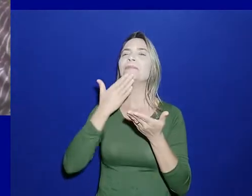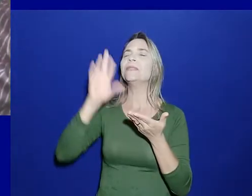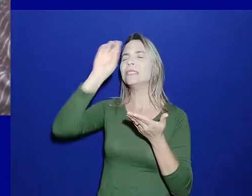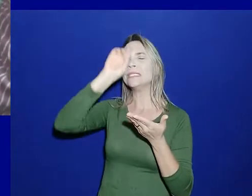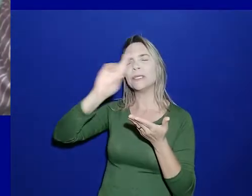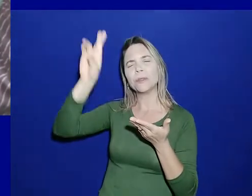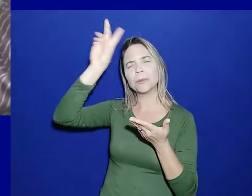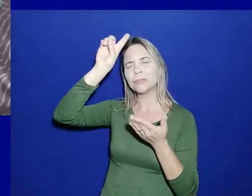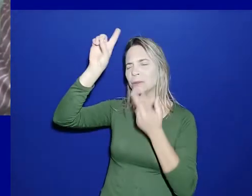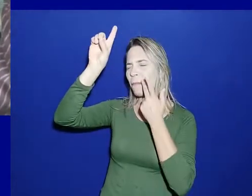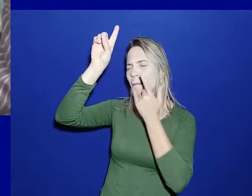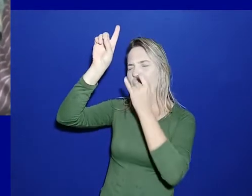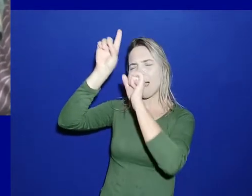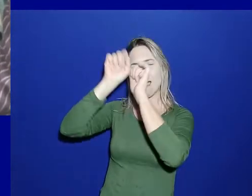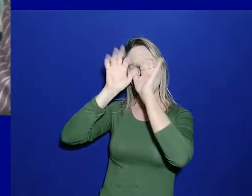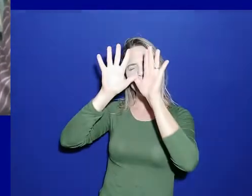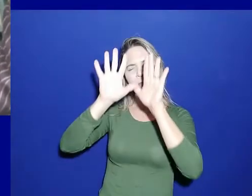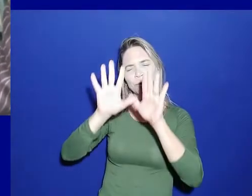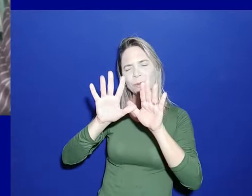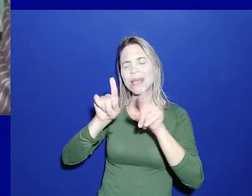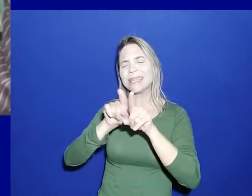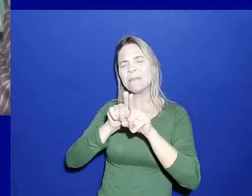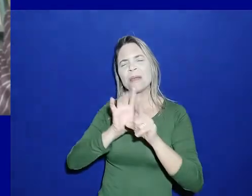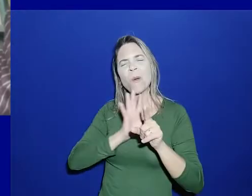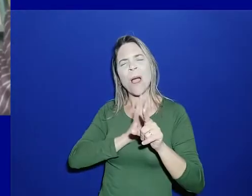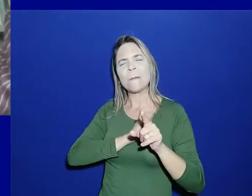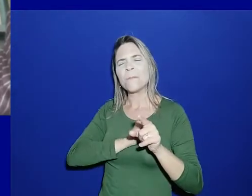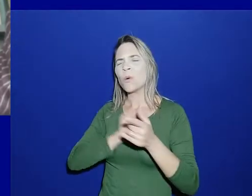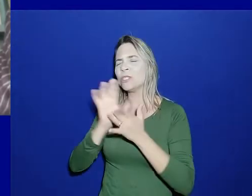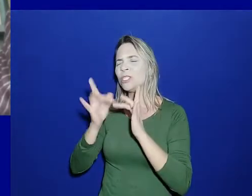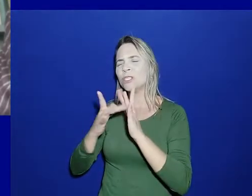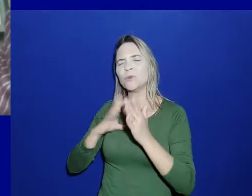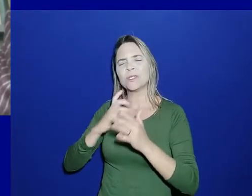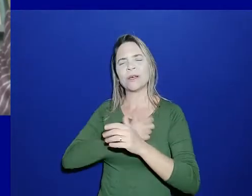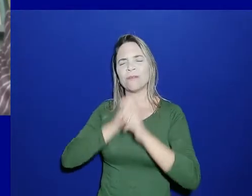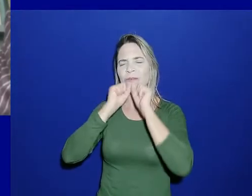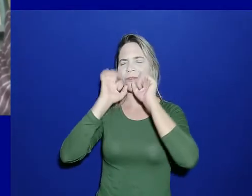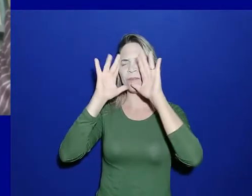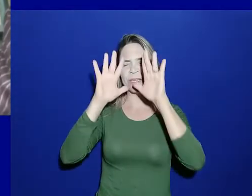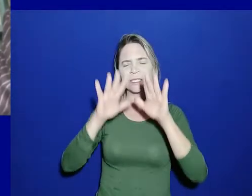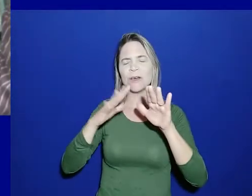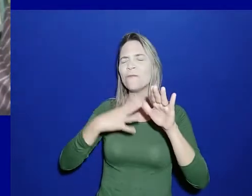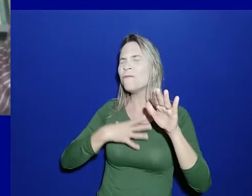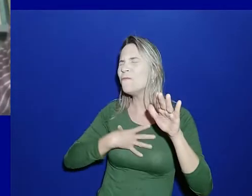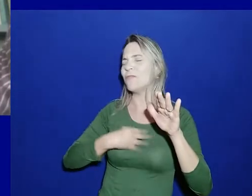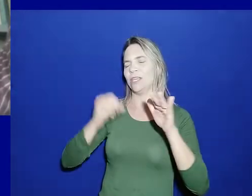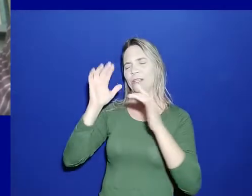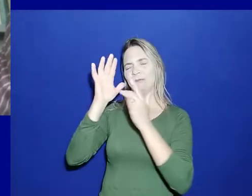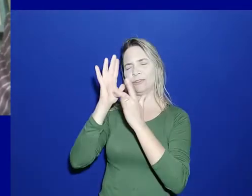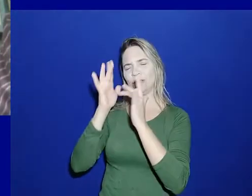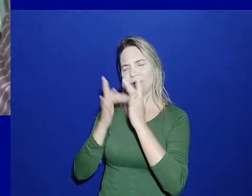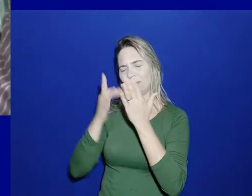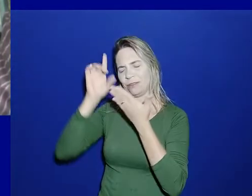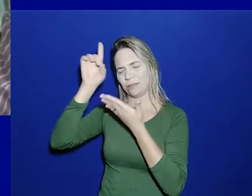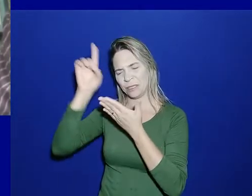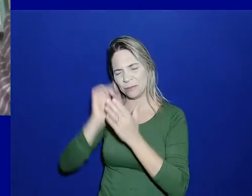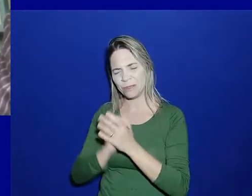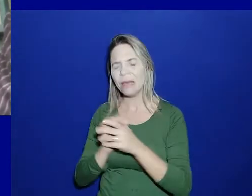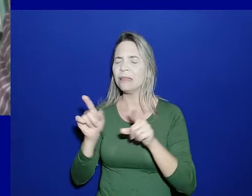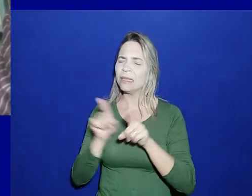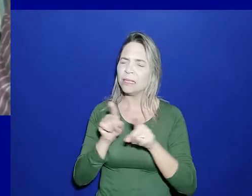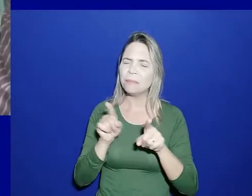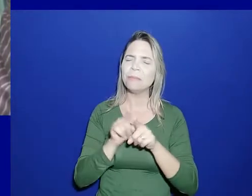Que o amor de Deus, o Pai, a graça salvadora de Jesus, seu Filho amado,